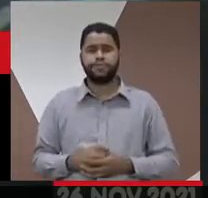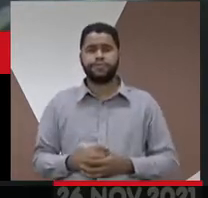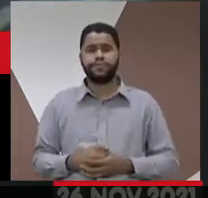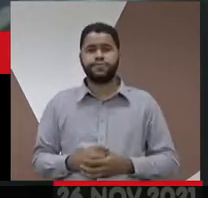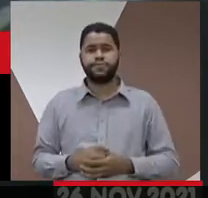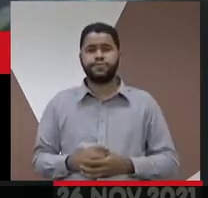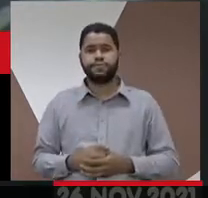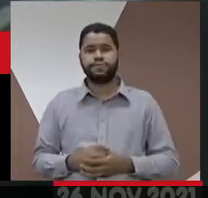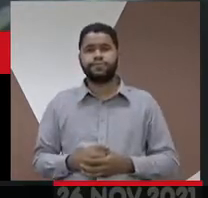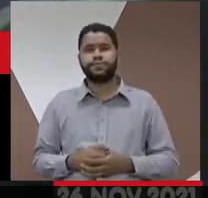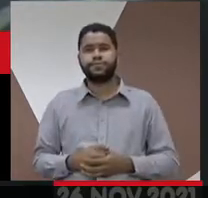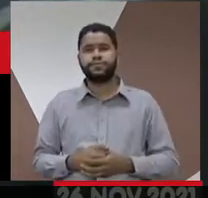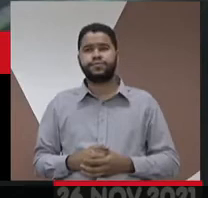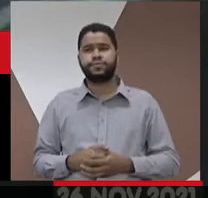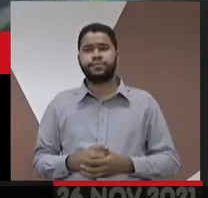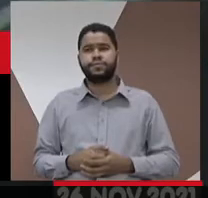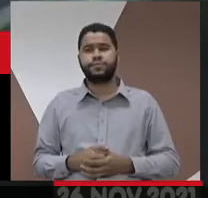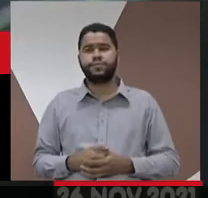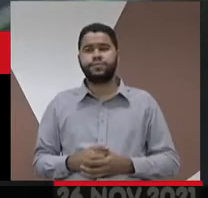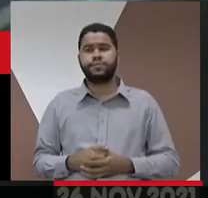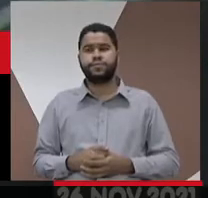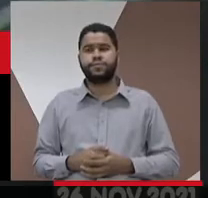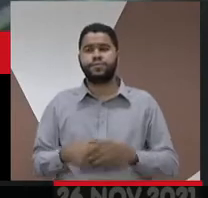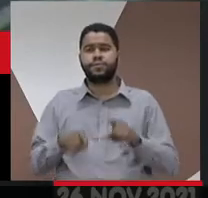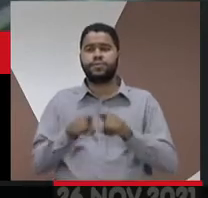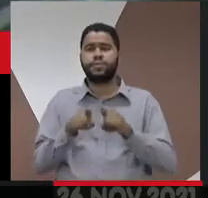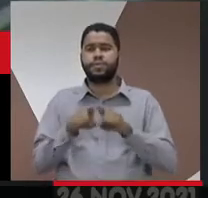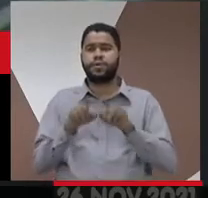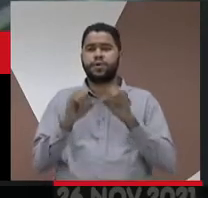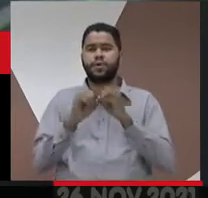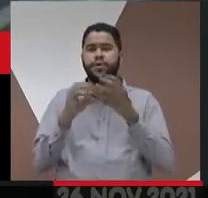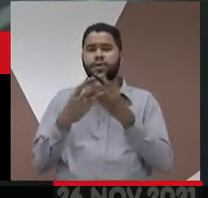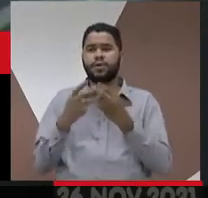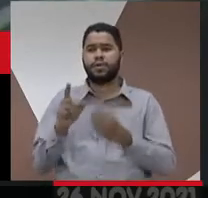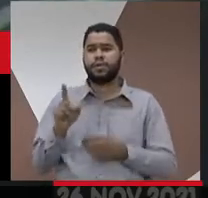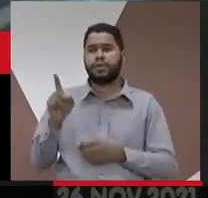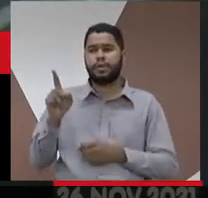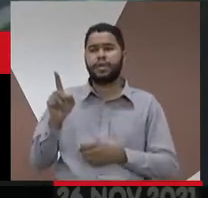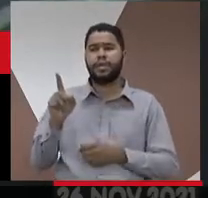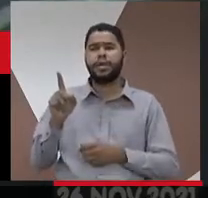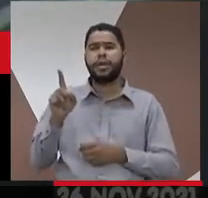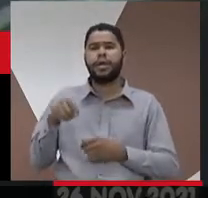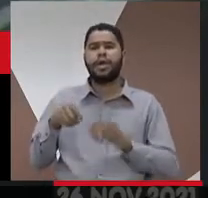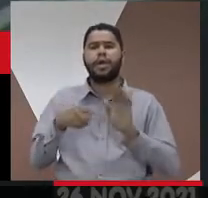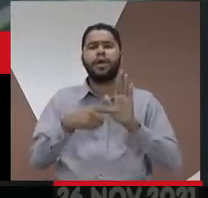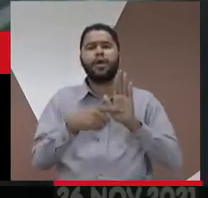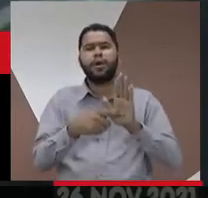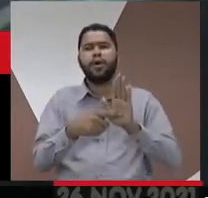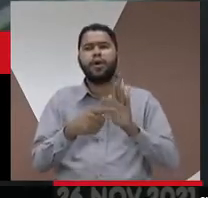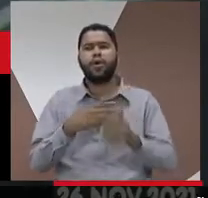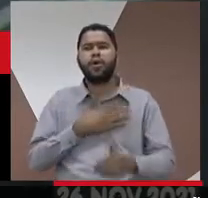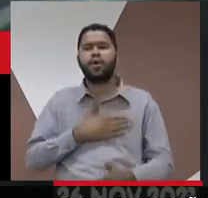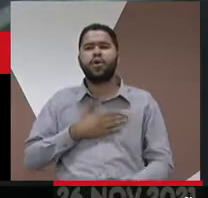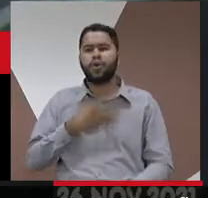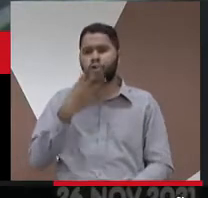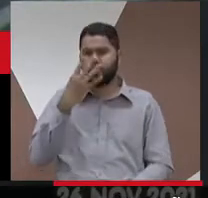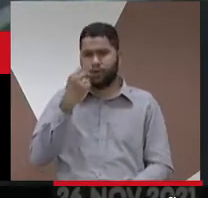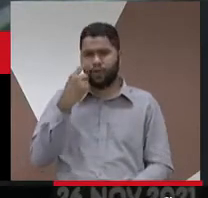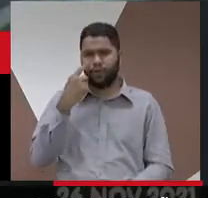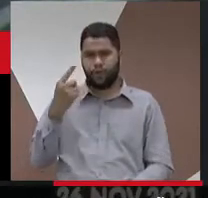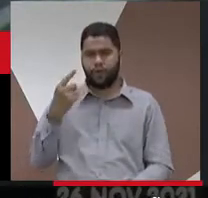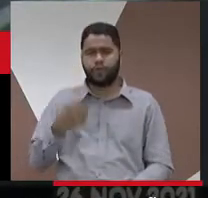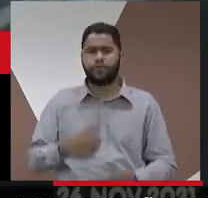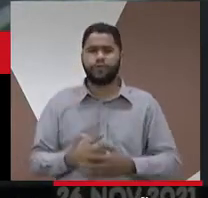Passa outra lâmina aí de... Bom, aqui os pressupostos. Ah, volta aquela da foto. Vai nas fotos,